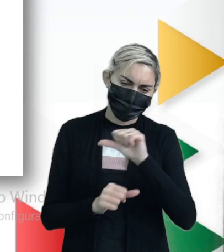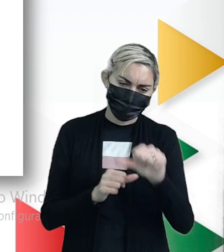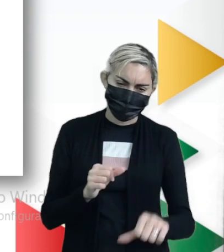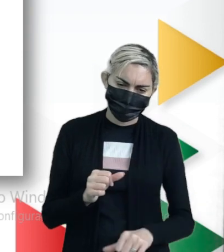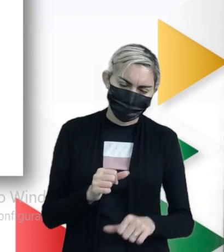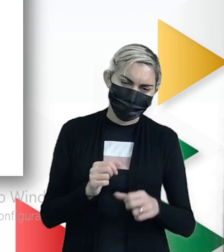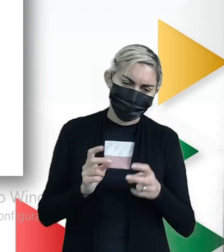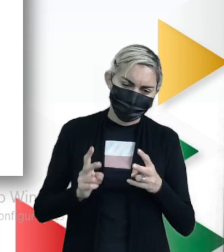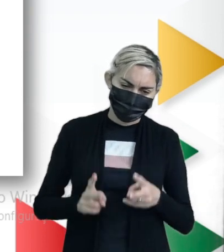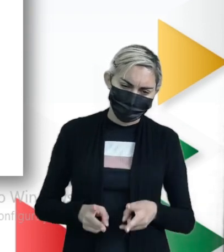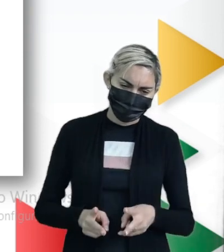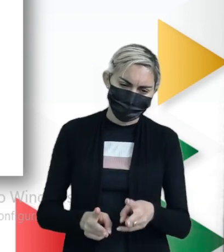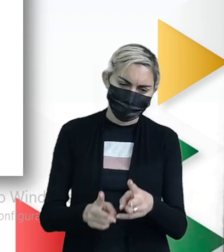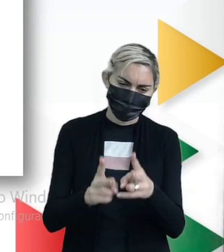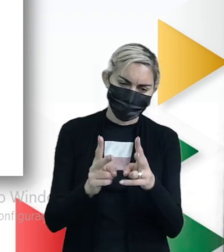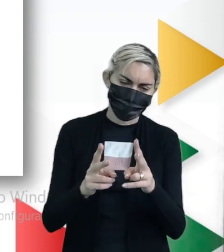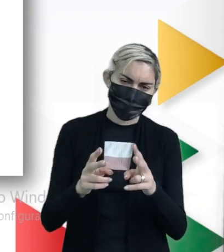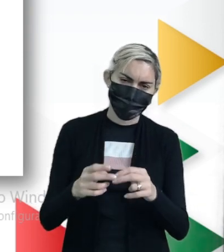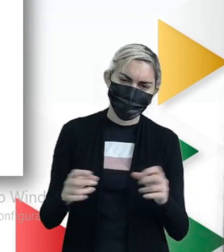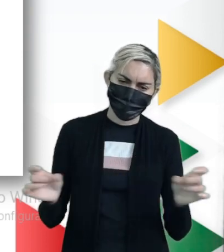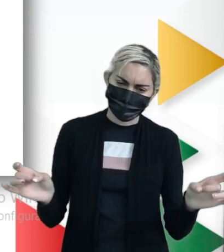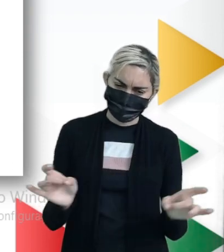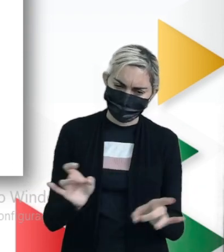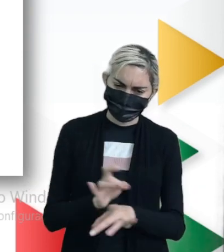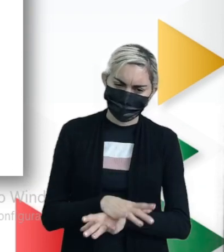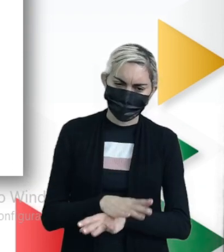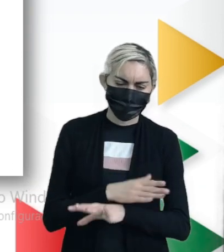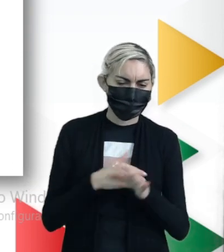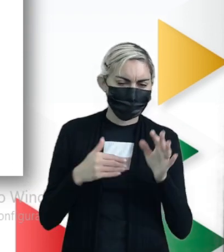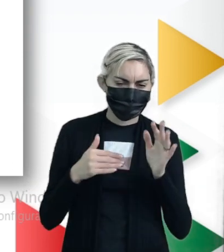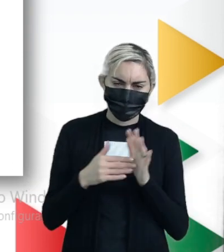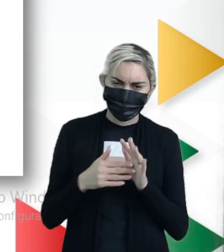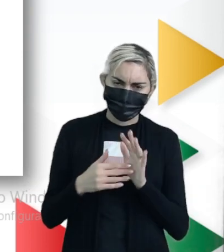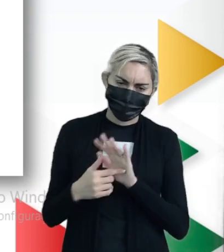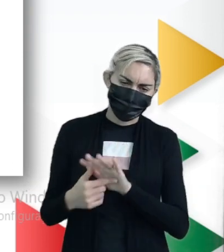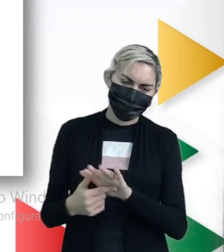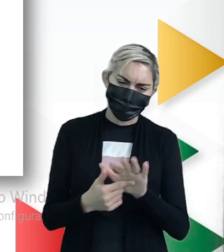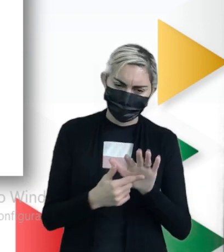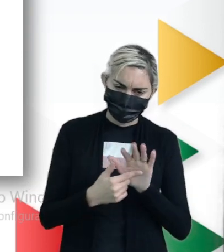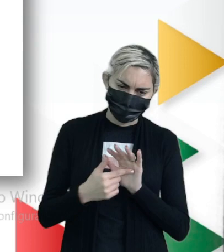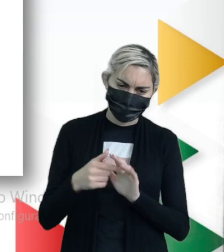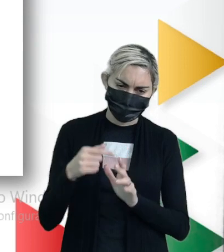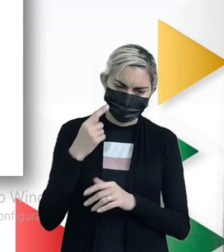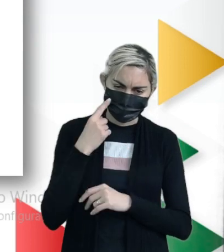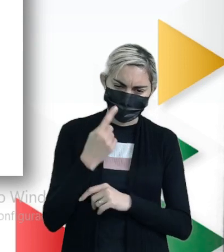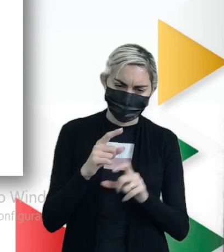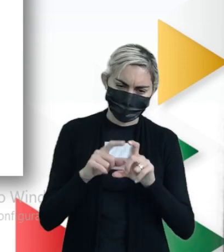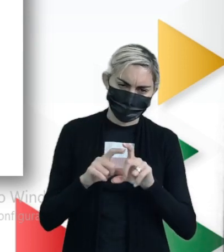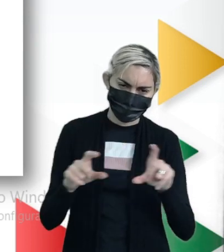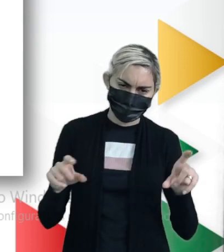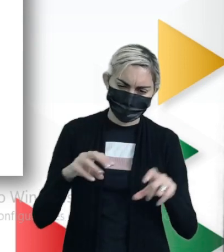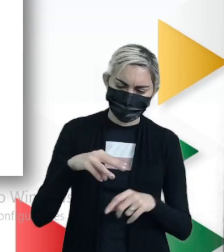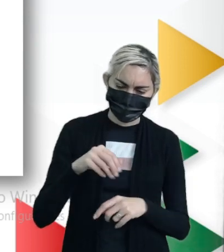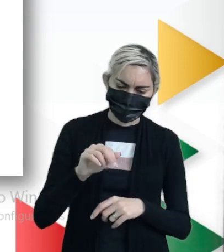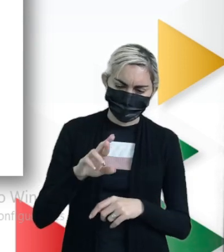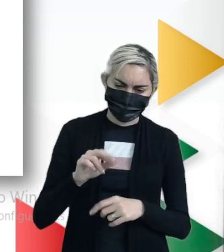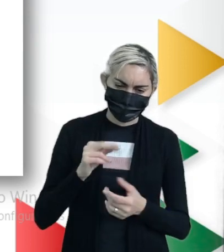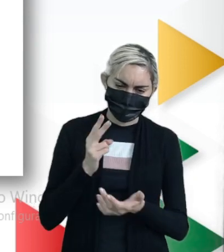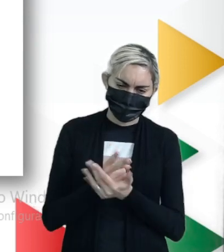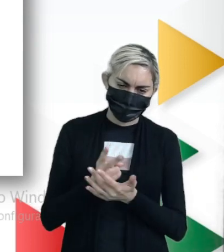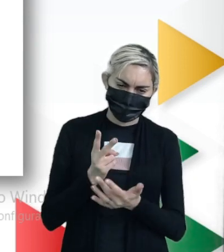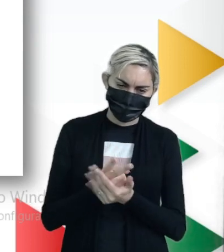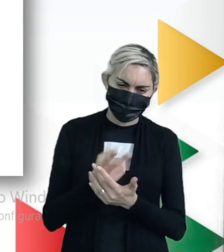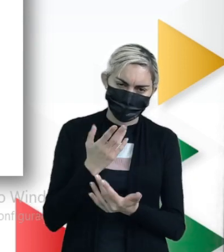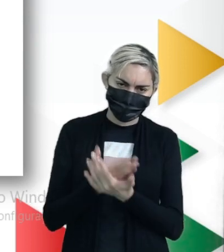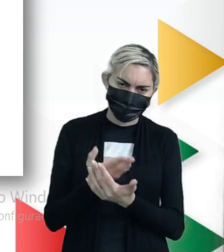a continuidade, o término, tudo isso vai mostrando. Olha essa frase. Maria continua estudando